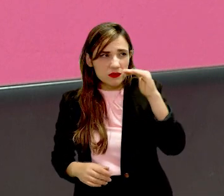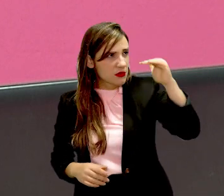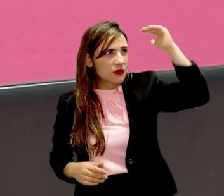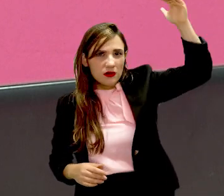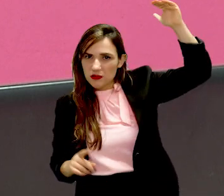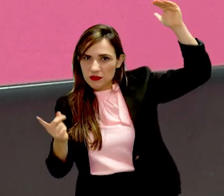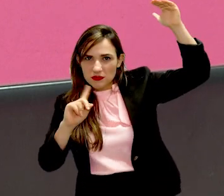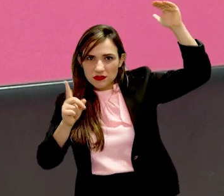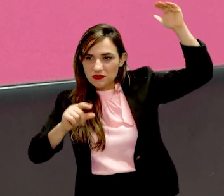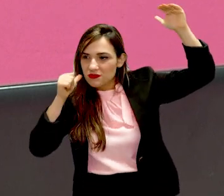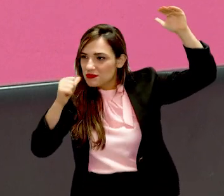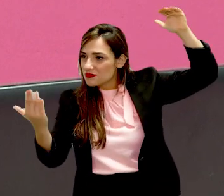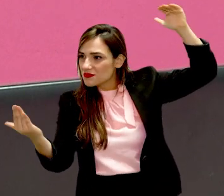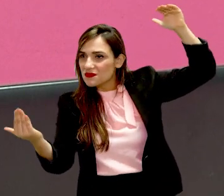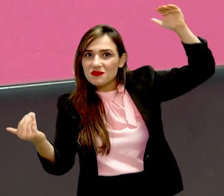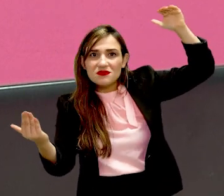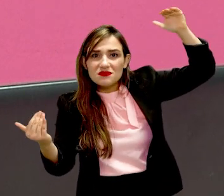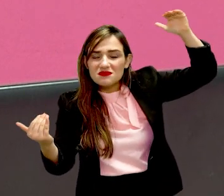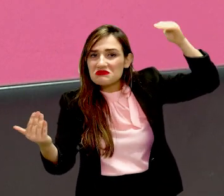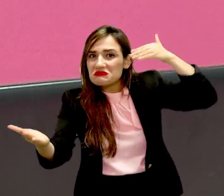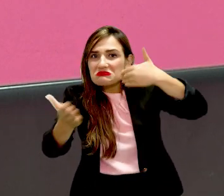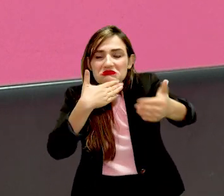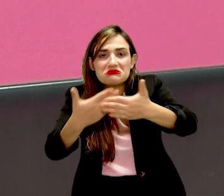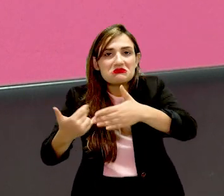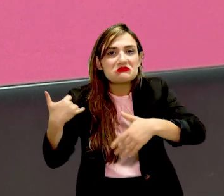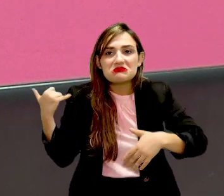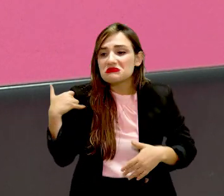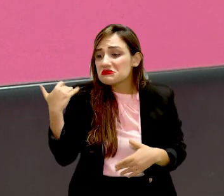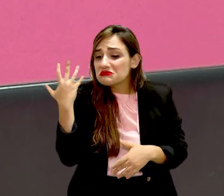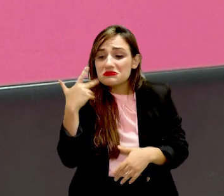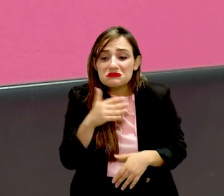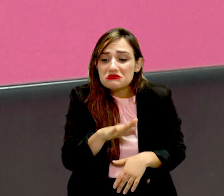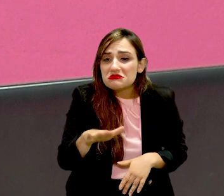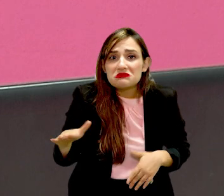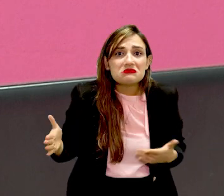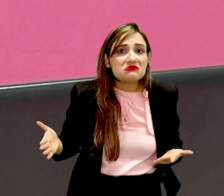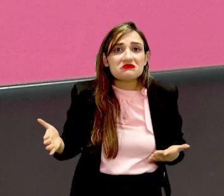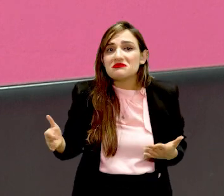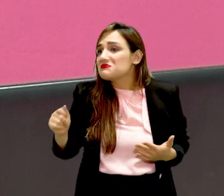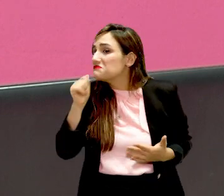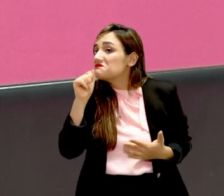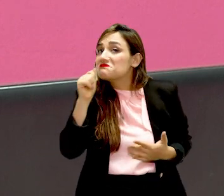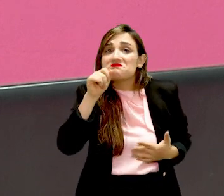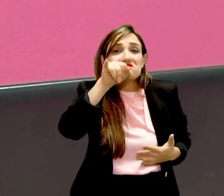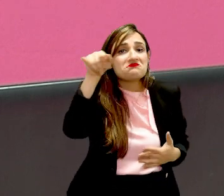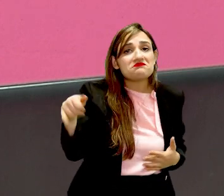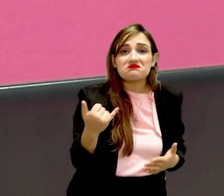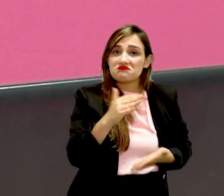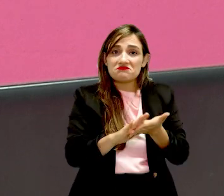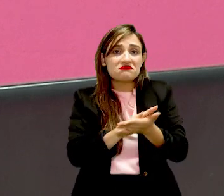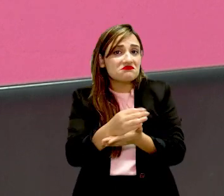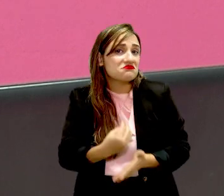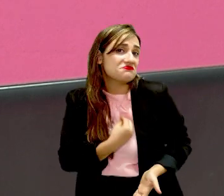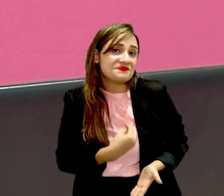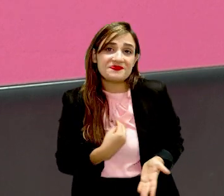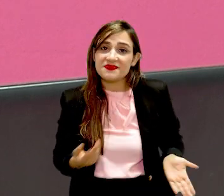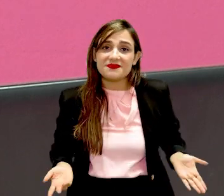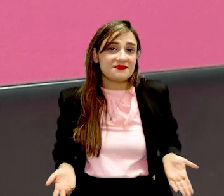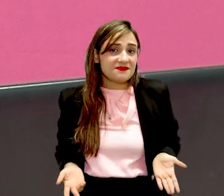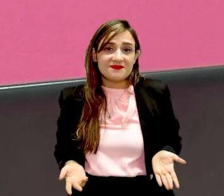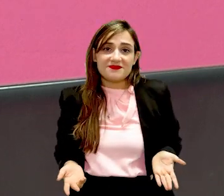mulheres adultas, né? Acontece com adolescentes, acontece com meninas muito novas, né? Que não viveram, que não têm muita experiência de